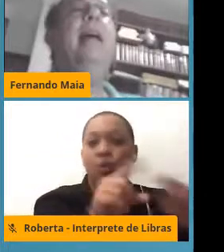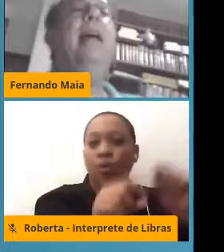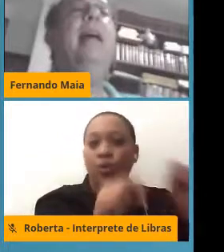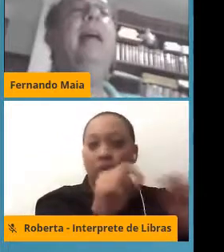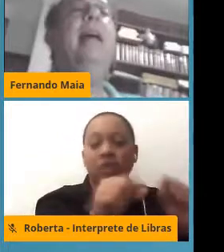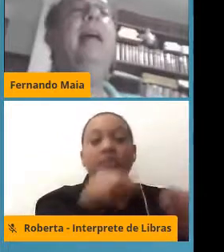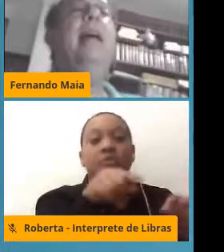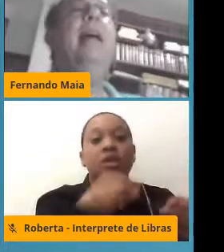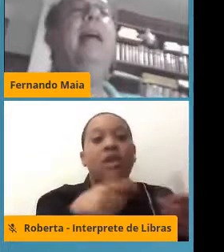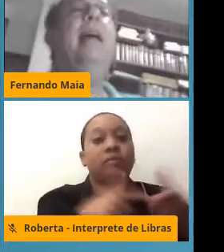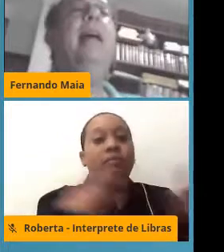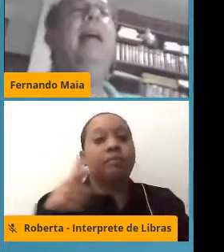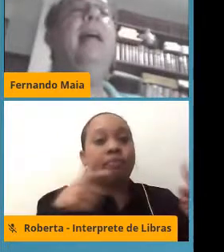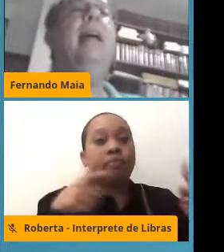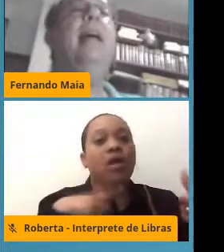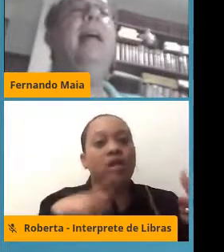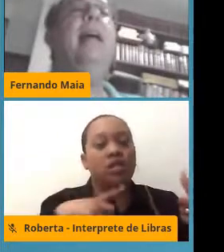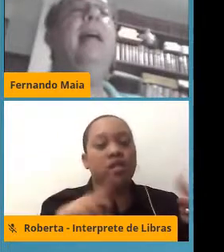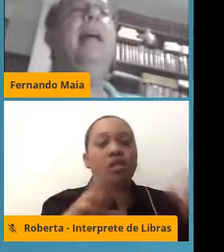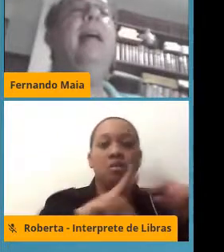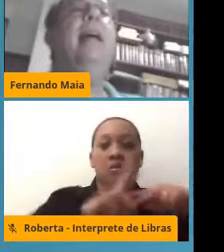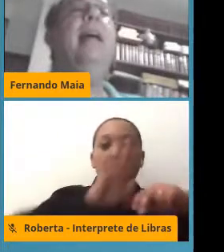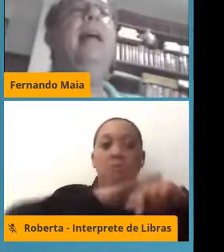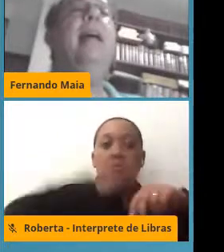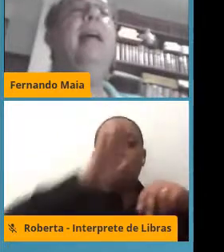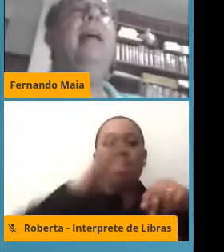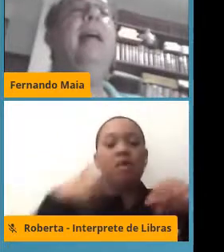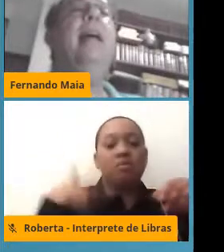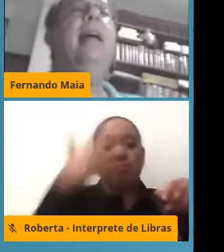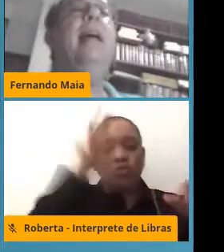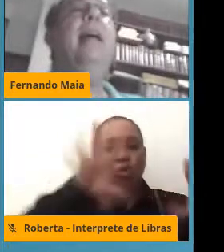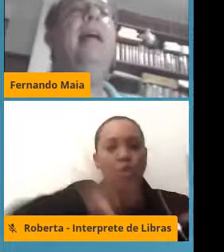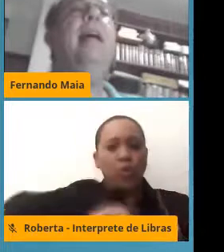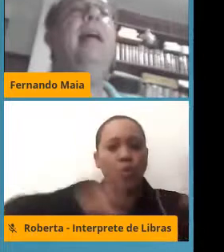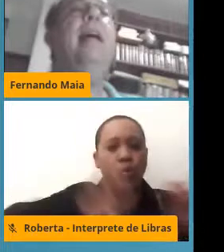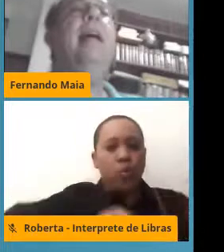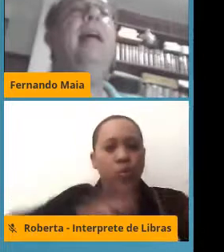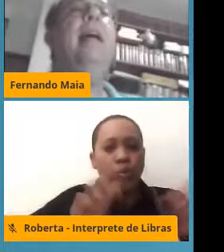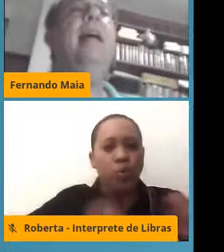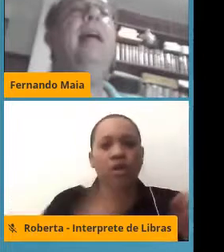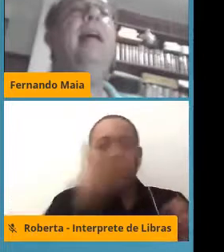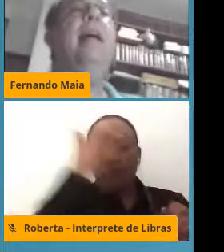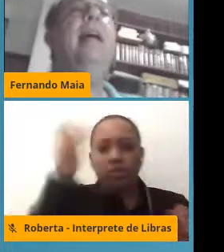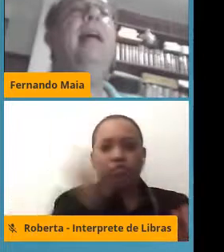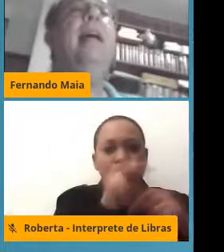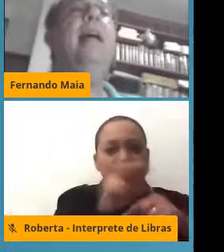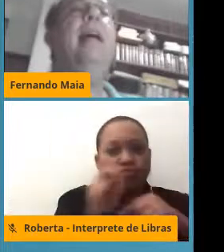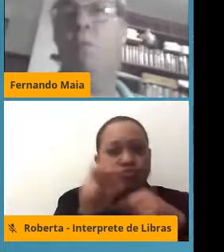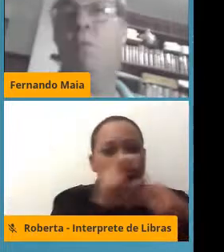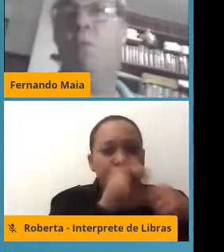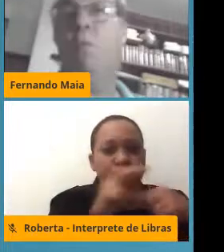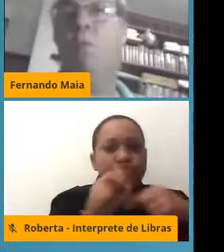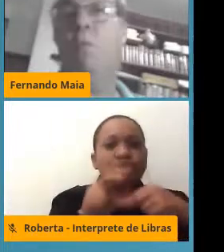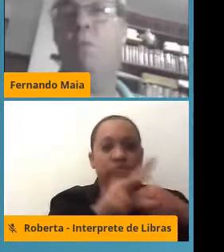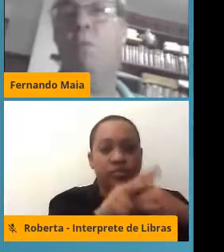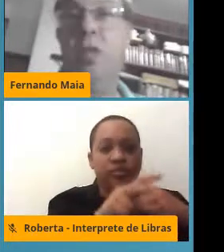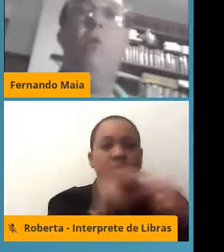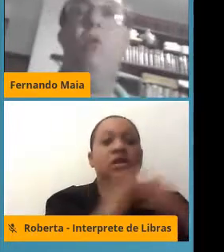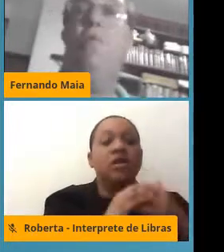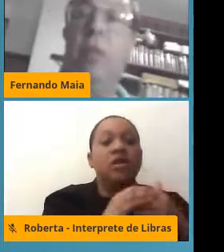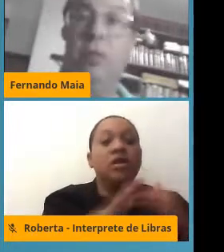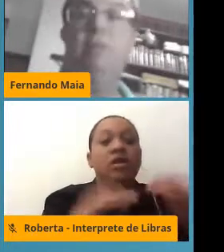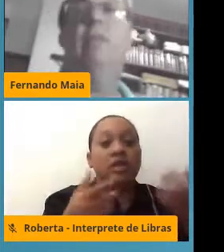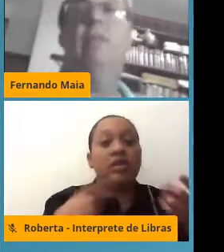epidemia se originado em pangolim infectado. O pangolim é muito comum na China, que é um animal que